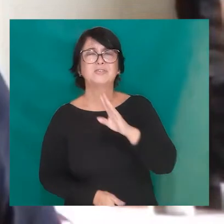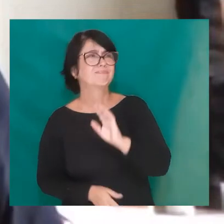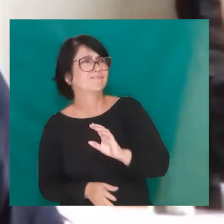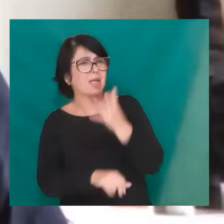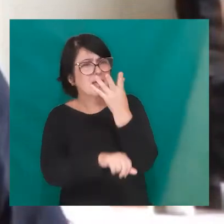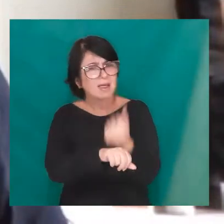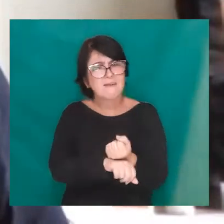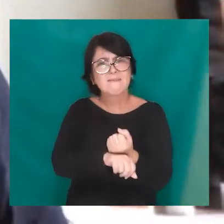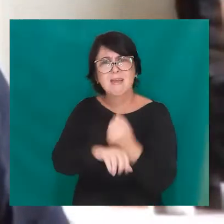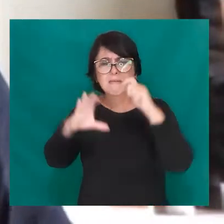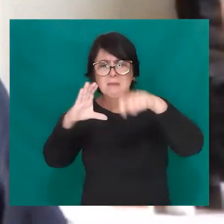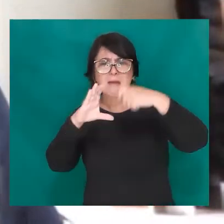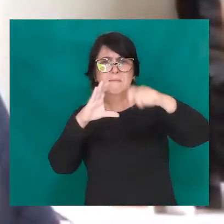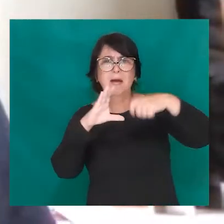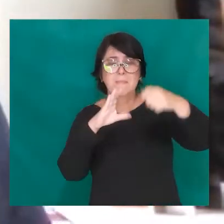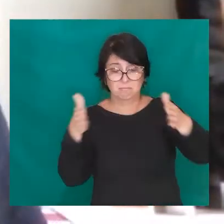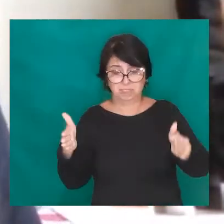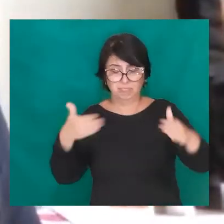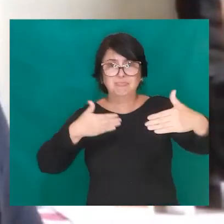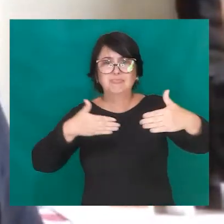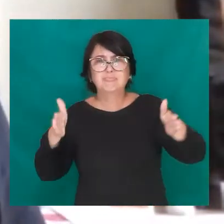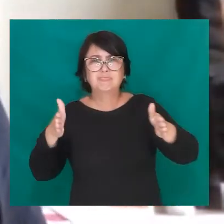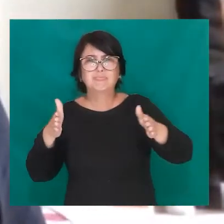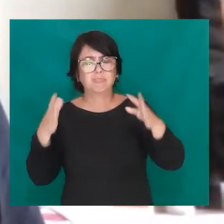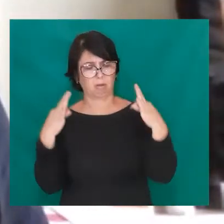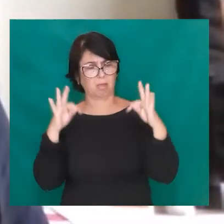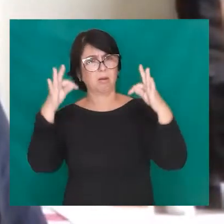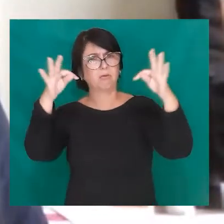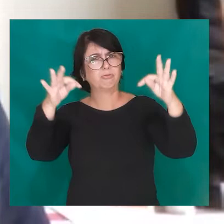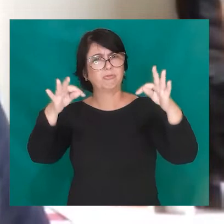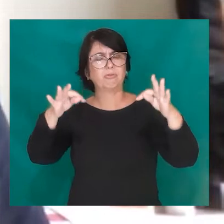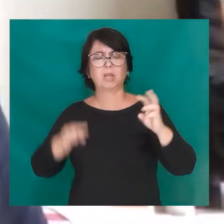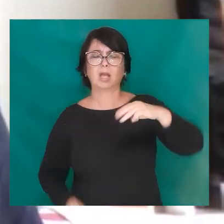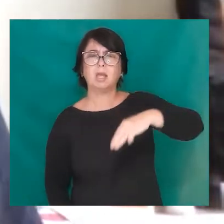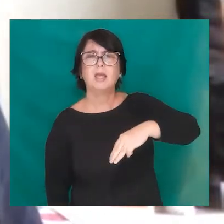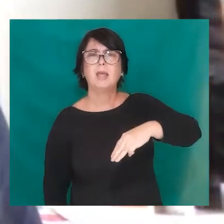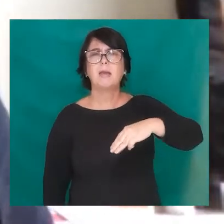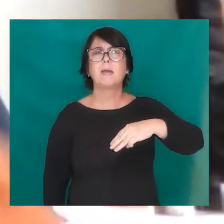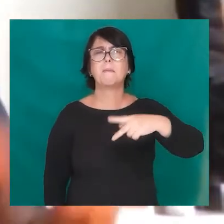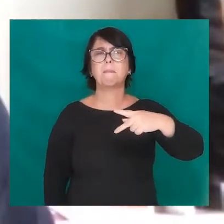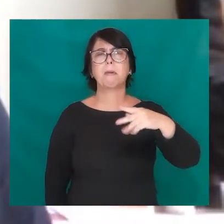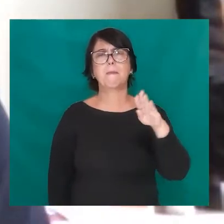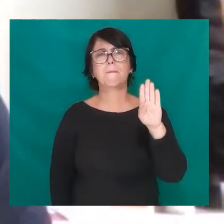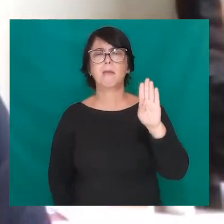muito, em estúdios, com todo tipo de cantor, não só MPB, fiz muitas coisas,